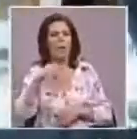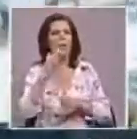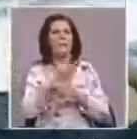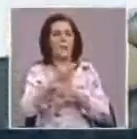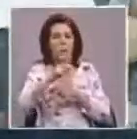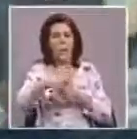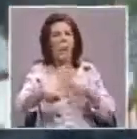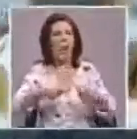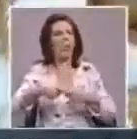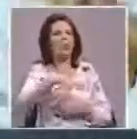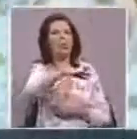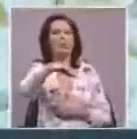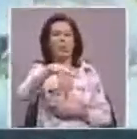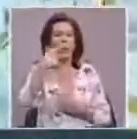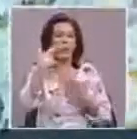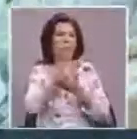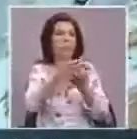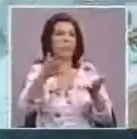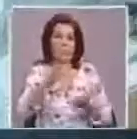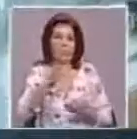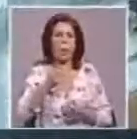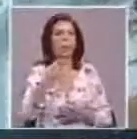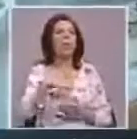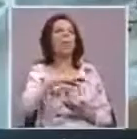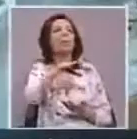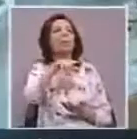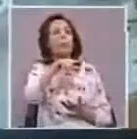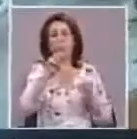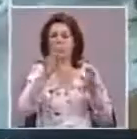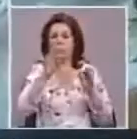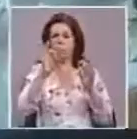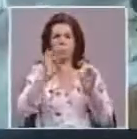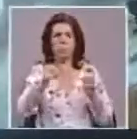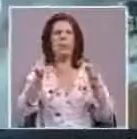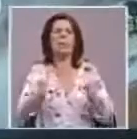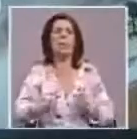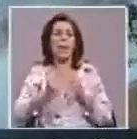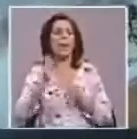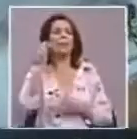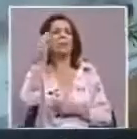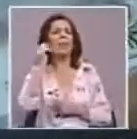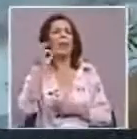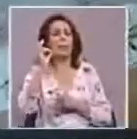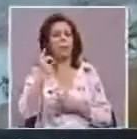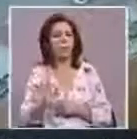nas lojas. E pronto, é um produto genuíno Serra da Estrela.